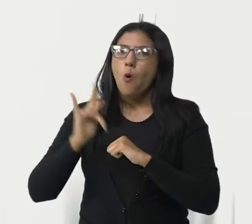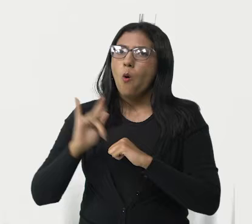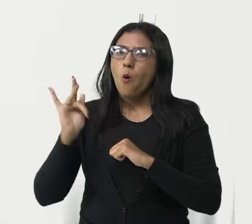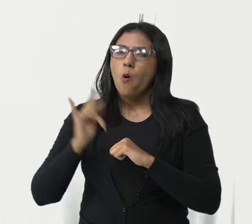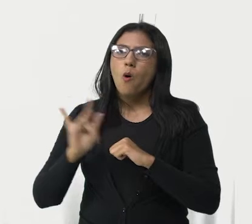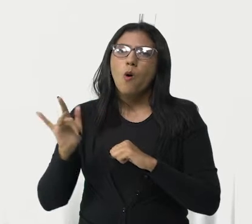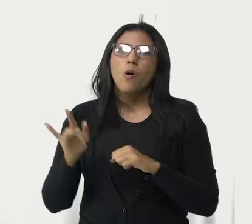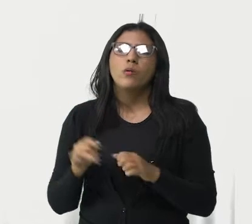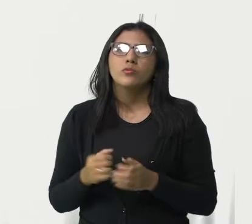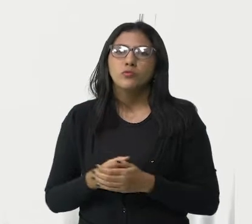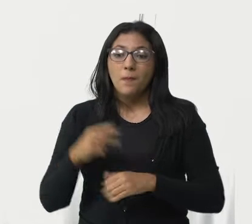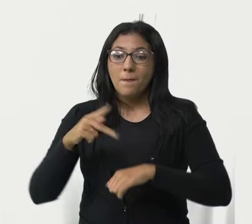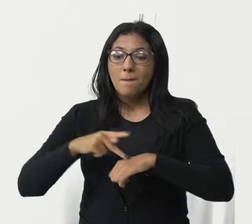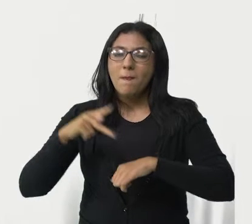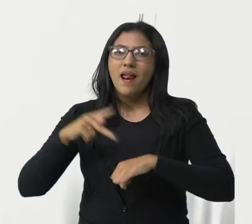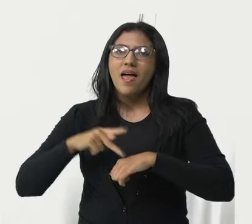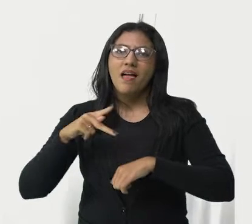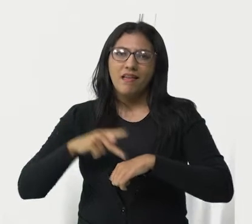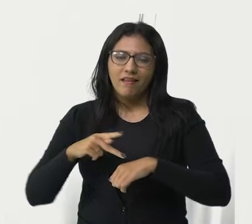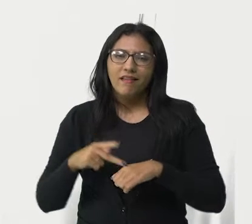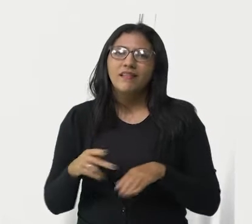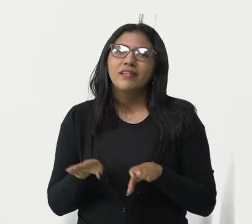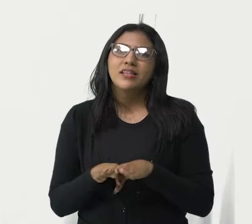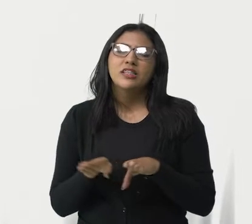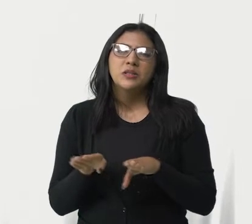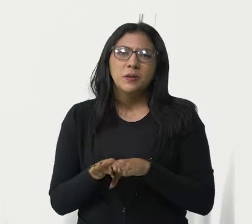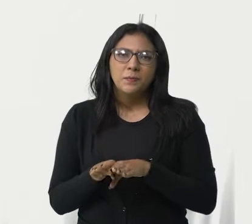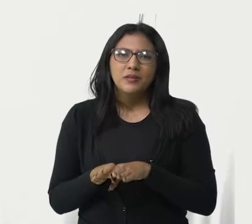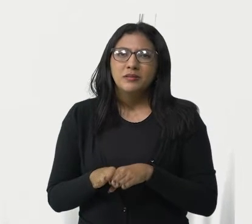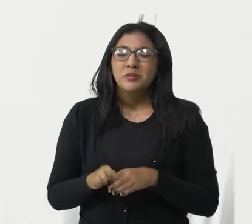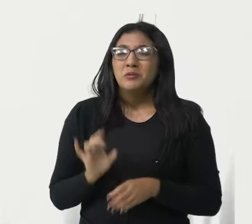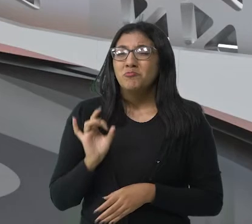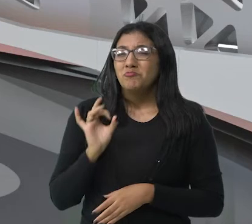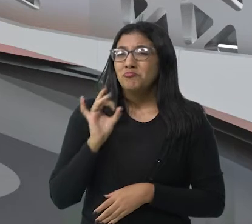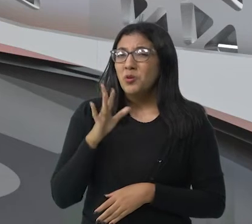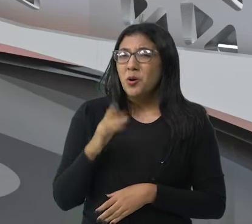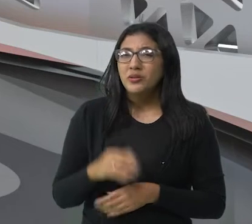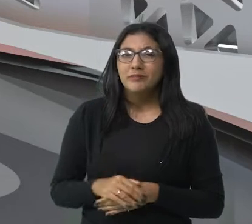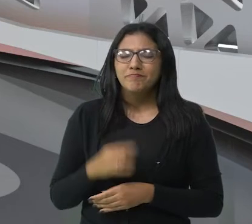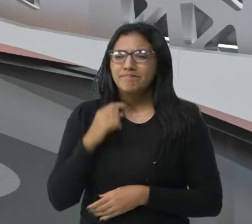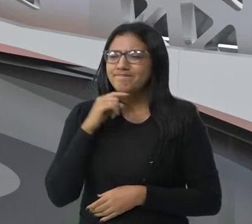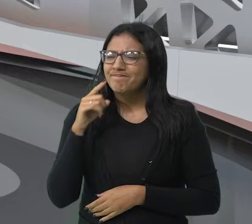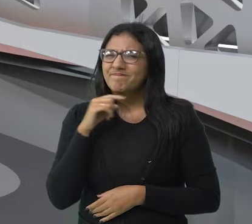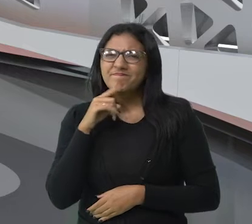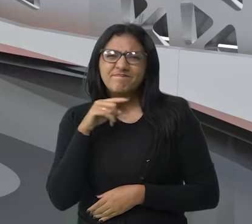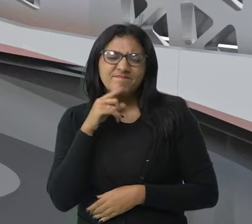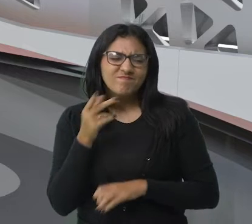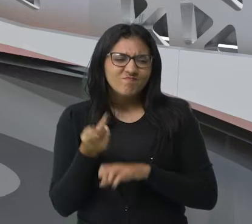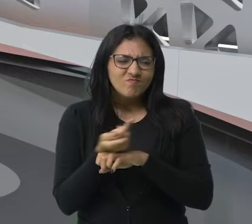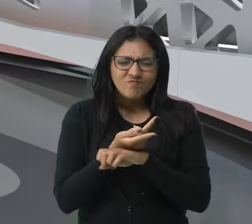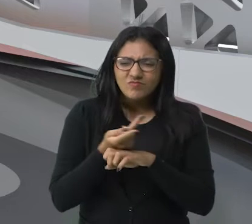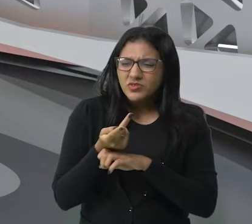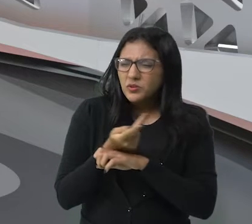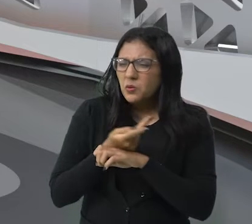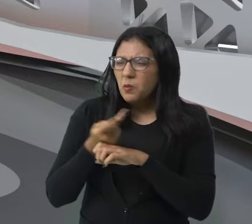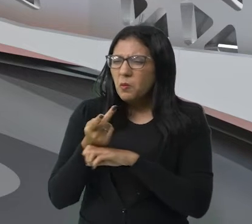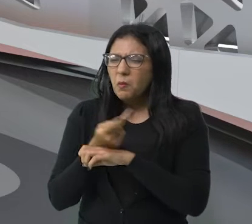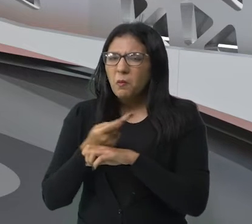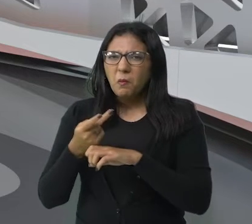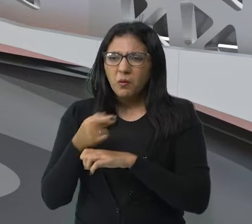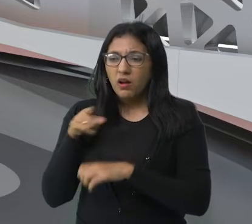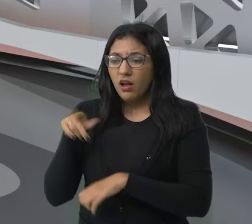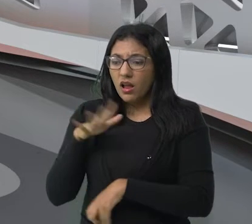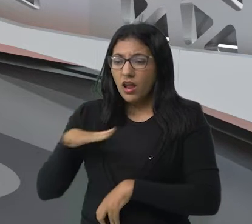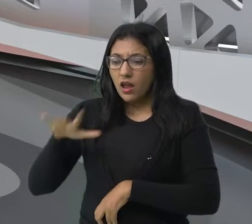e prata, tá? Mas eles não estavam tendo muito sucesso não nessa região aí que pertencia a